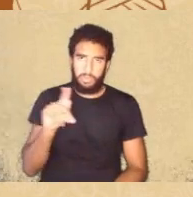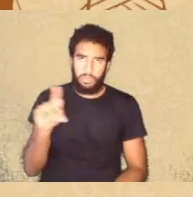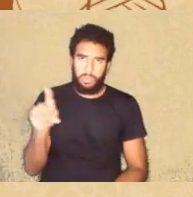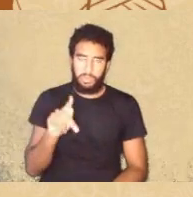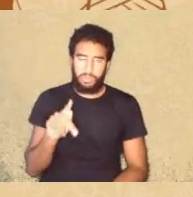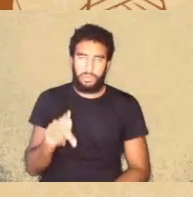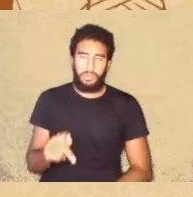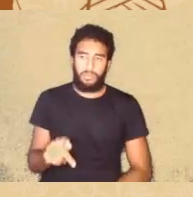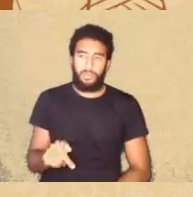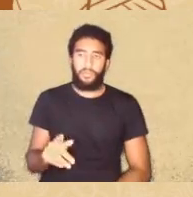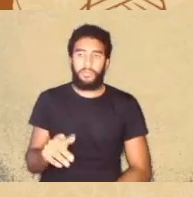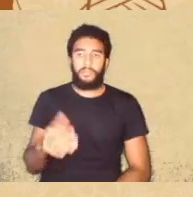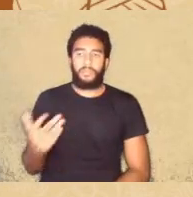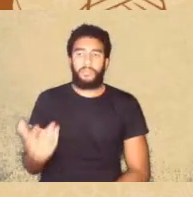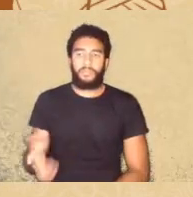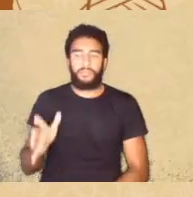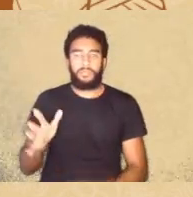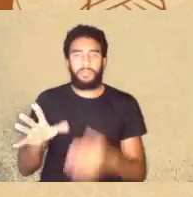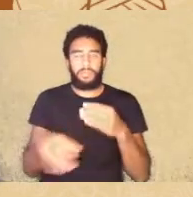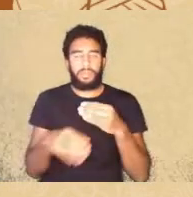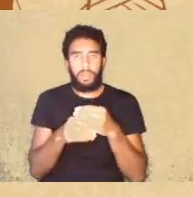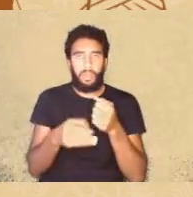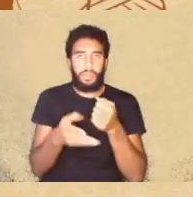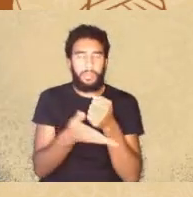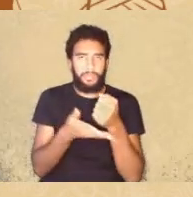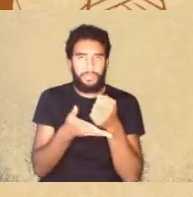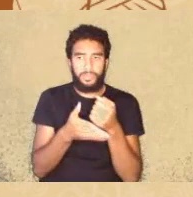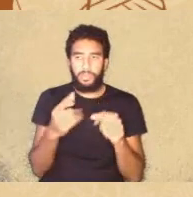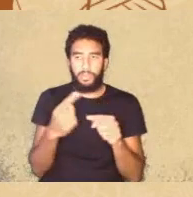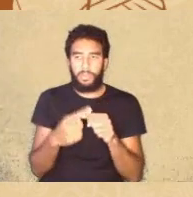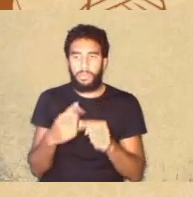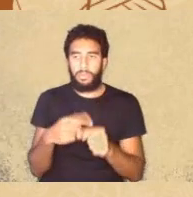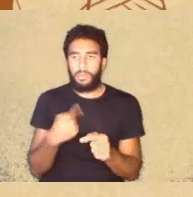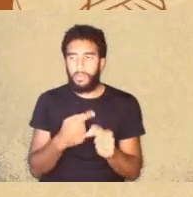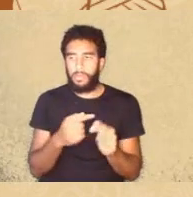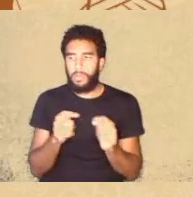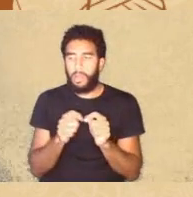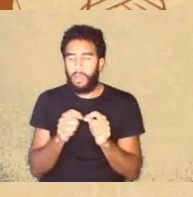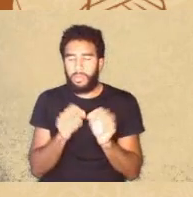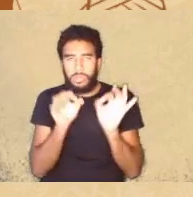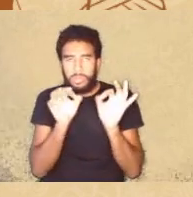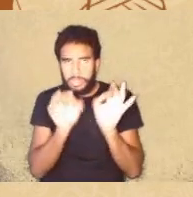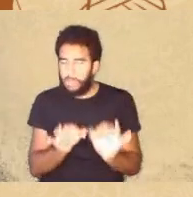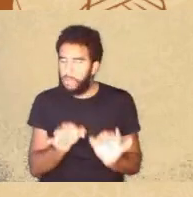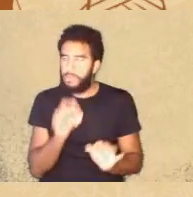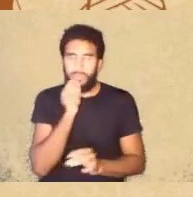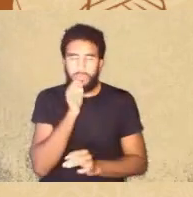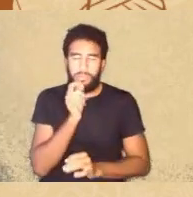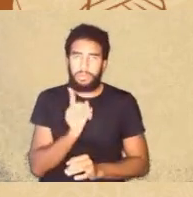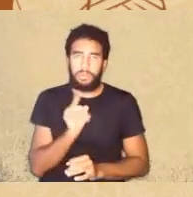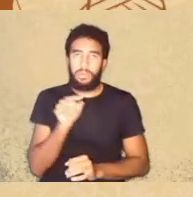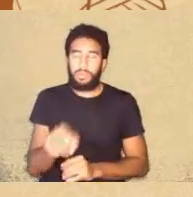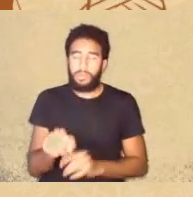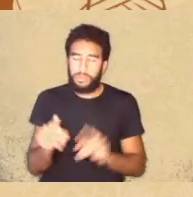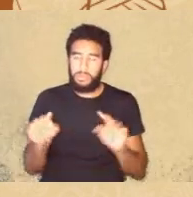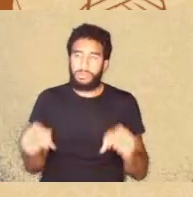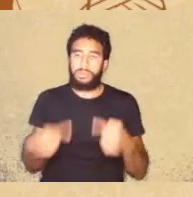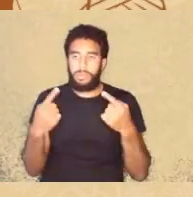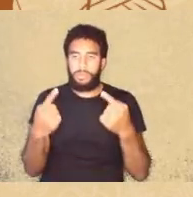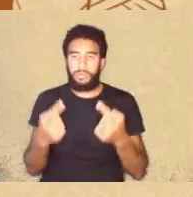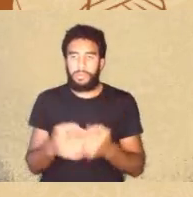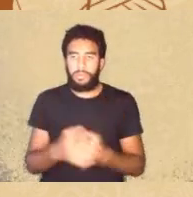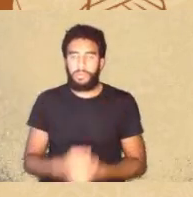já implementar o básico, que a gente não está fazendo dentro do ideal. Isso é um desafio. E, de novo, política